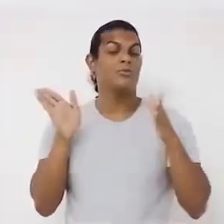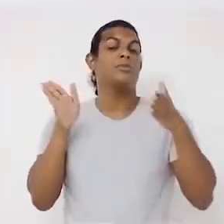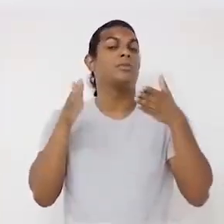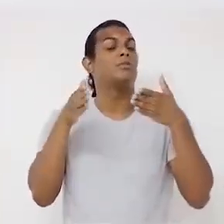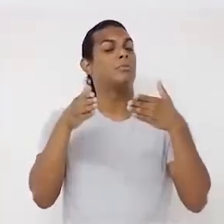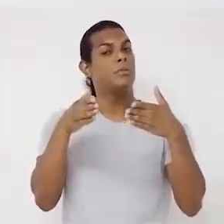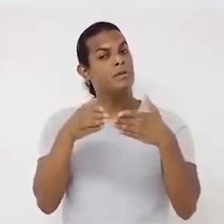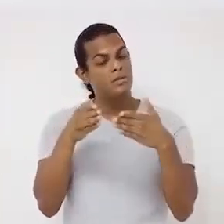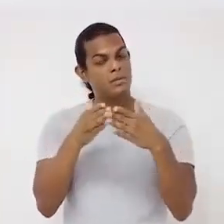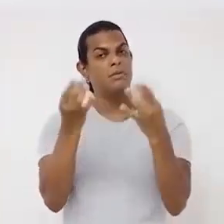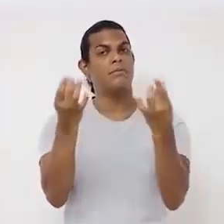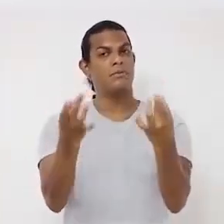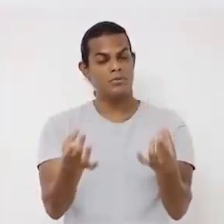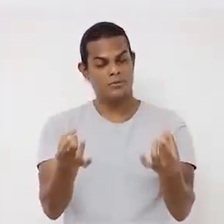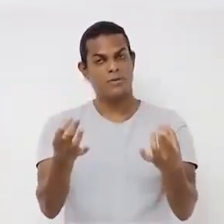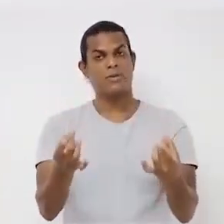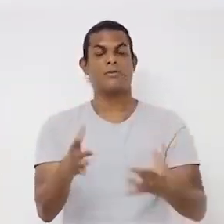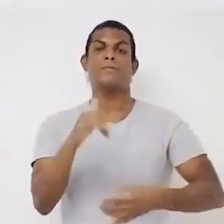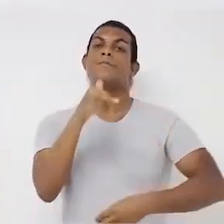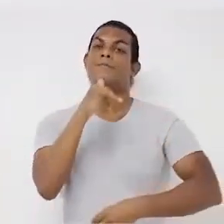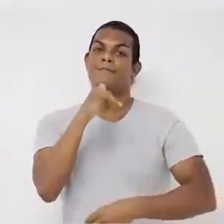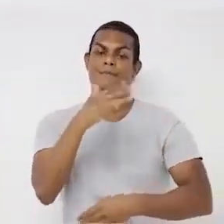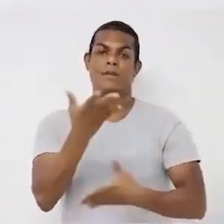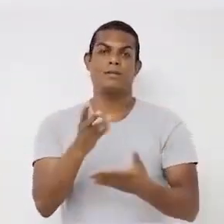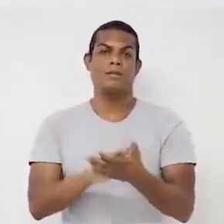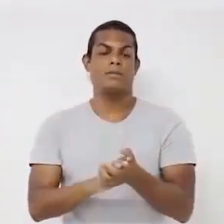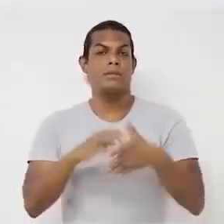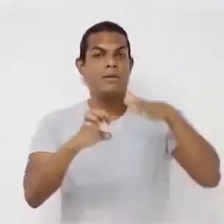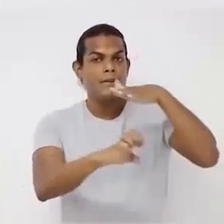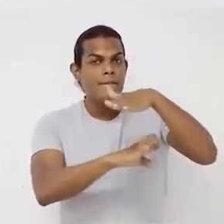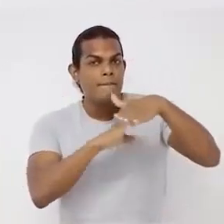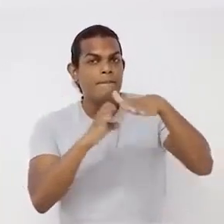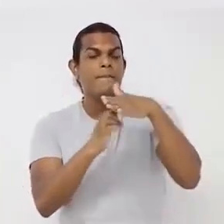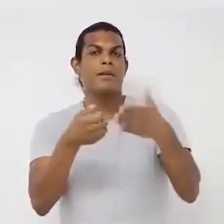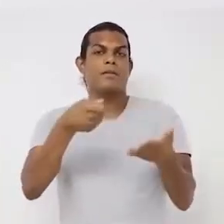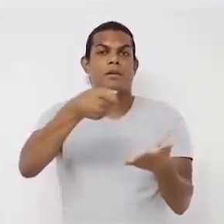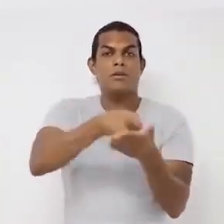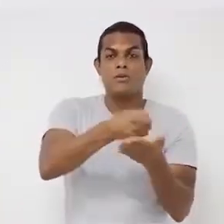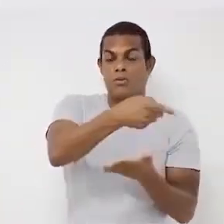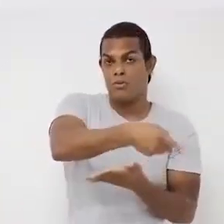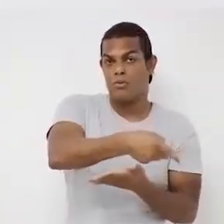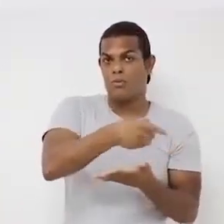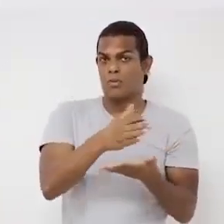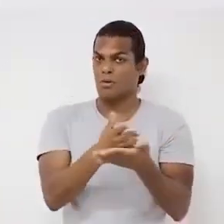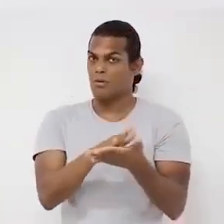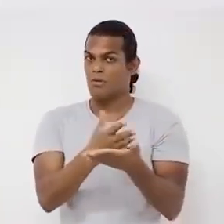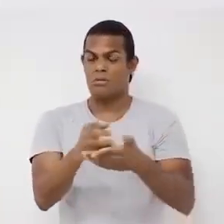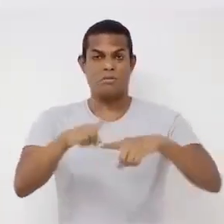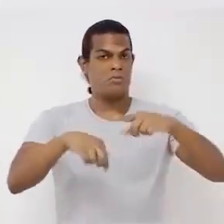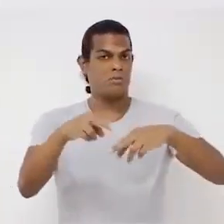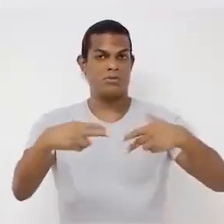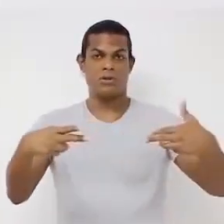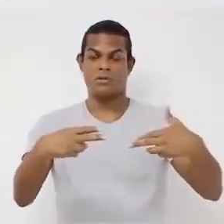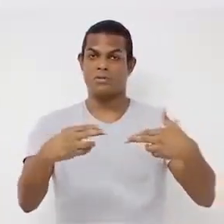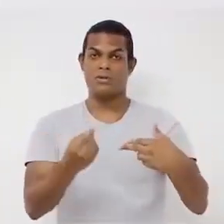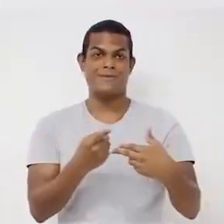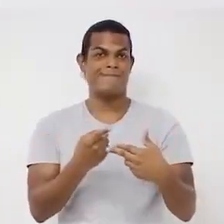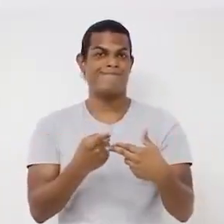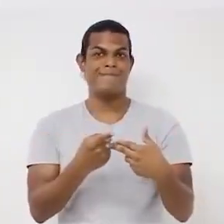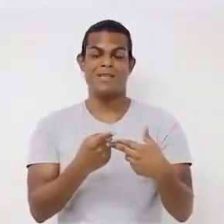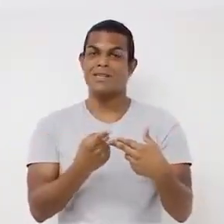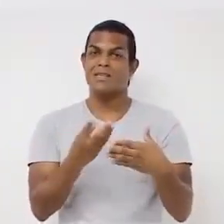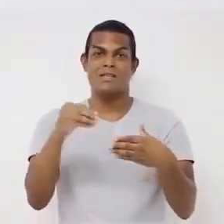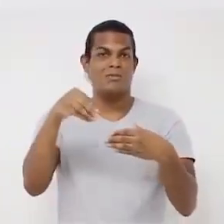específico de vender. Por exemplo, se a empresa compra alguma coisa que não necessariamente faz parte